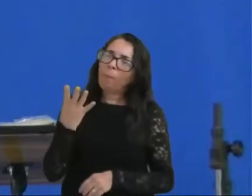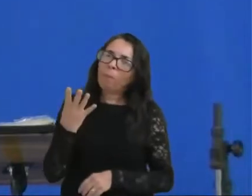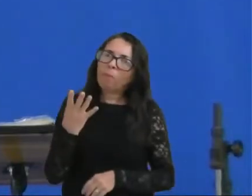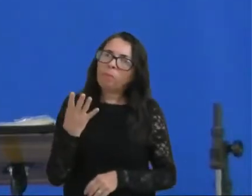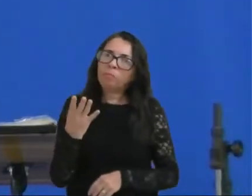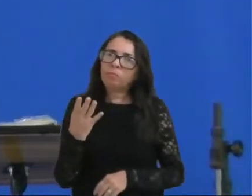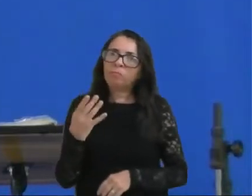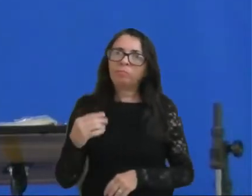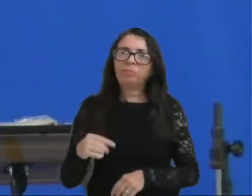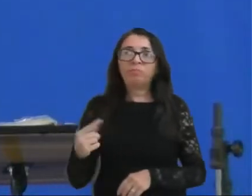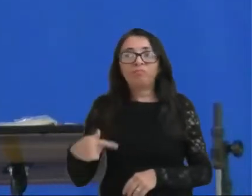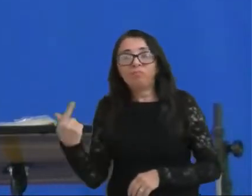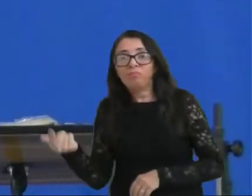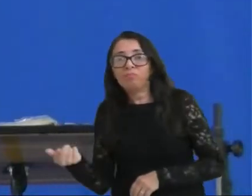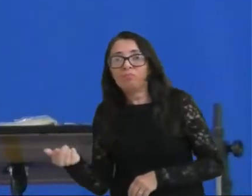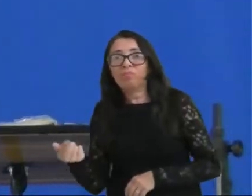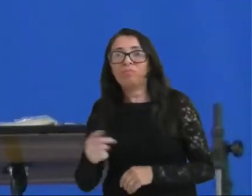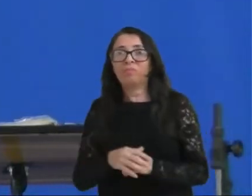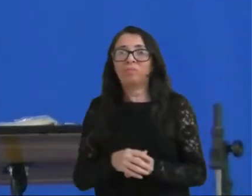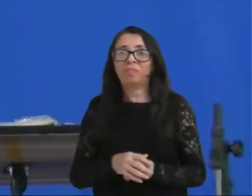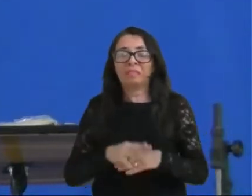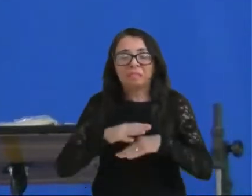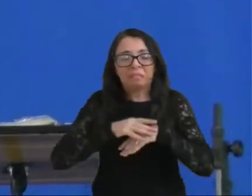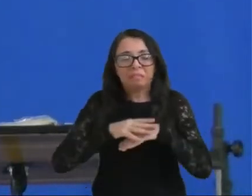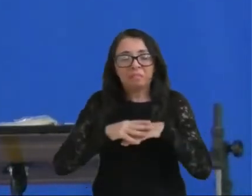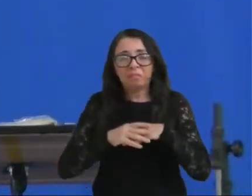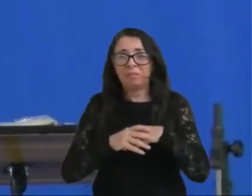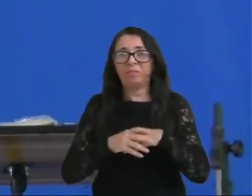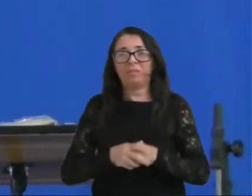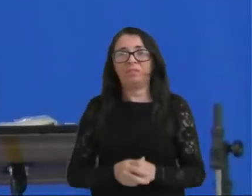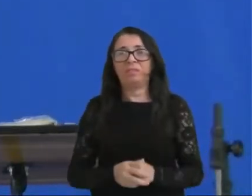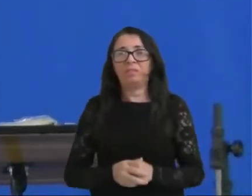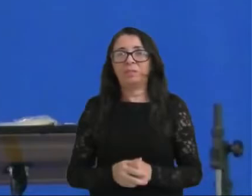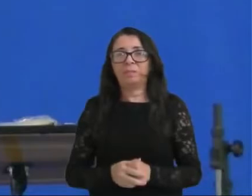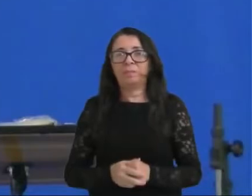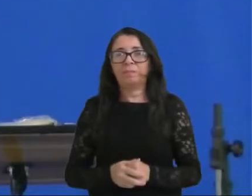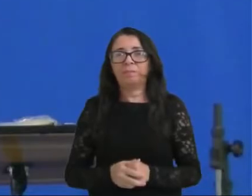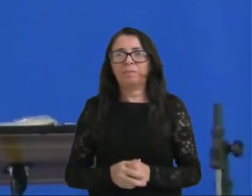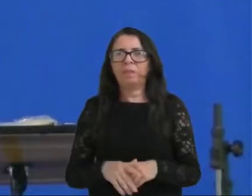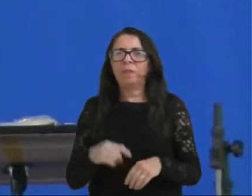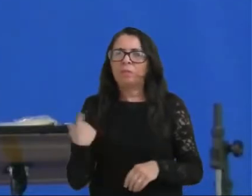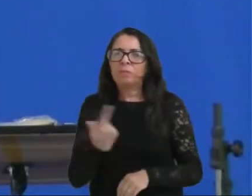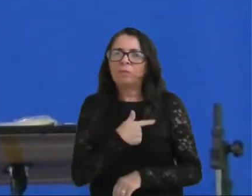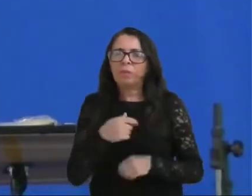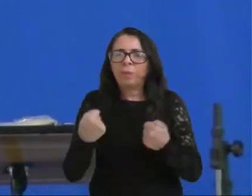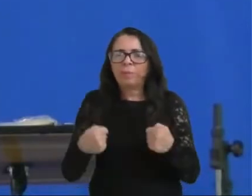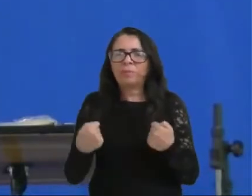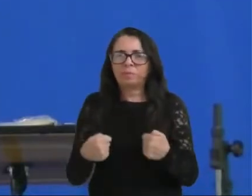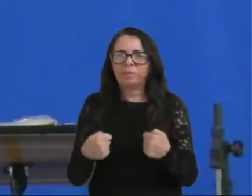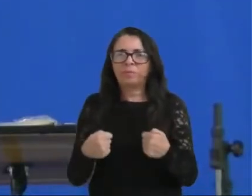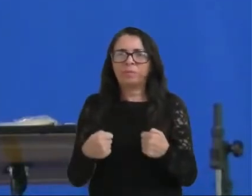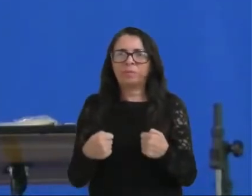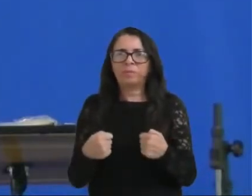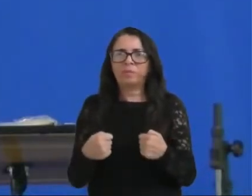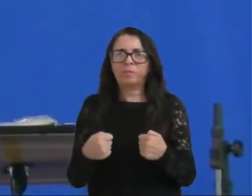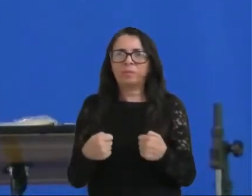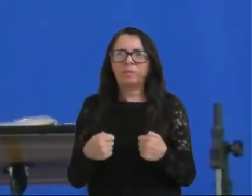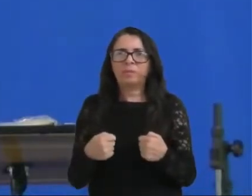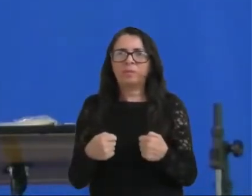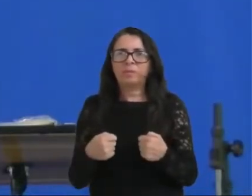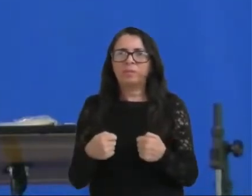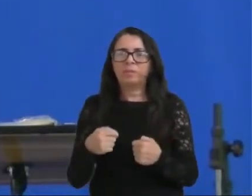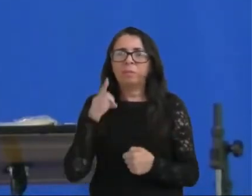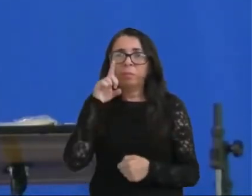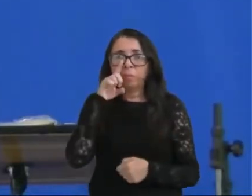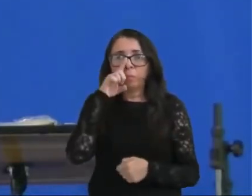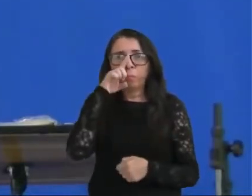nós, estão também internados, foram entubados, e a Cida Pima, e seu esposo, o Carlão. Nós precisamos estar